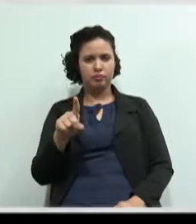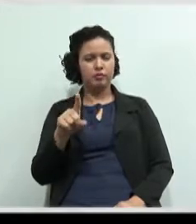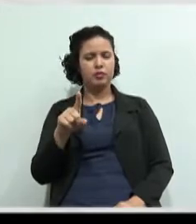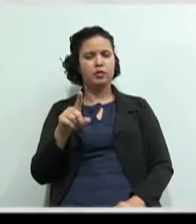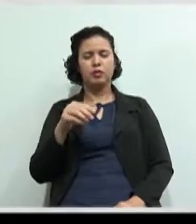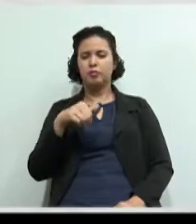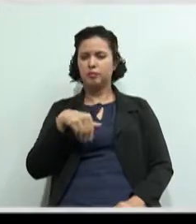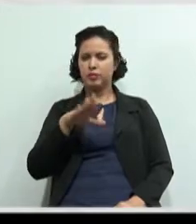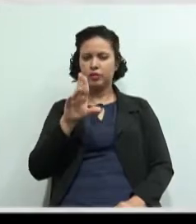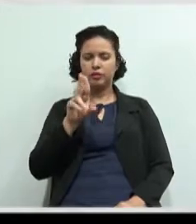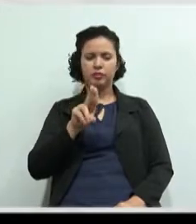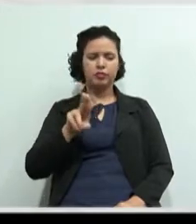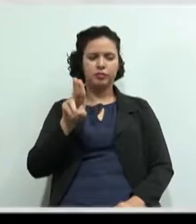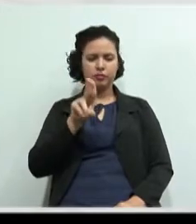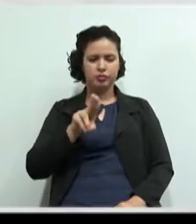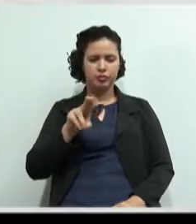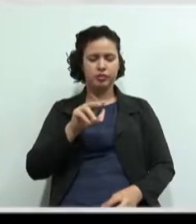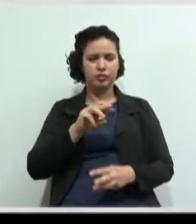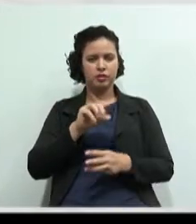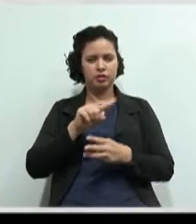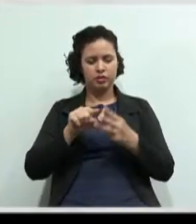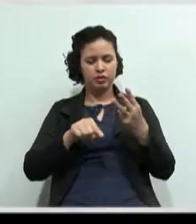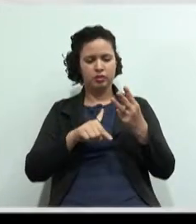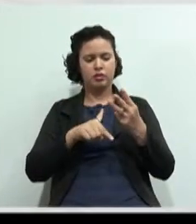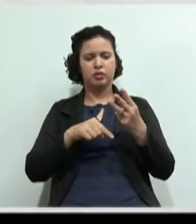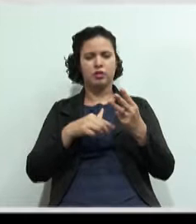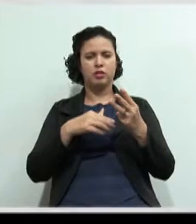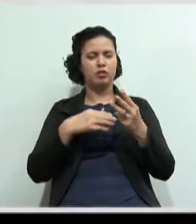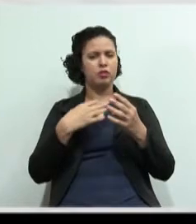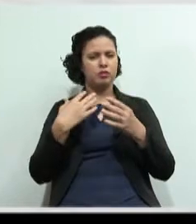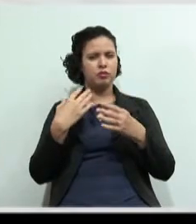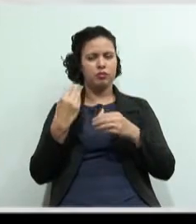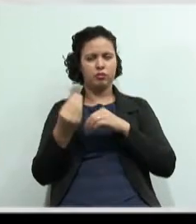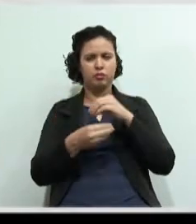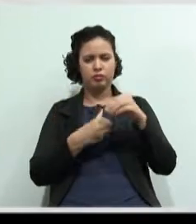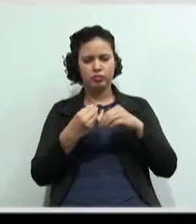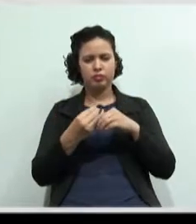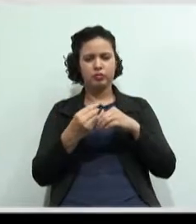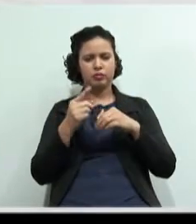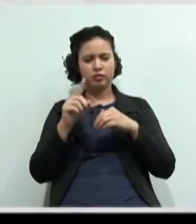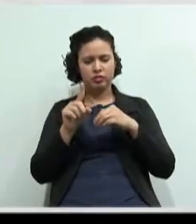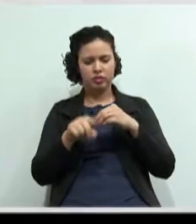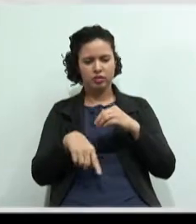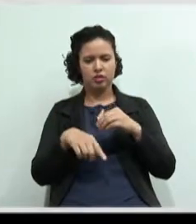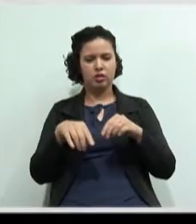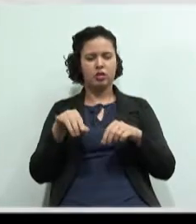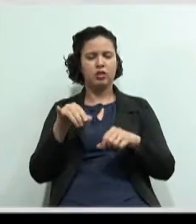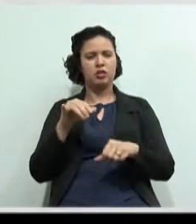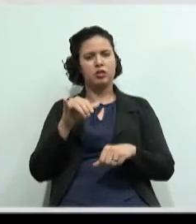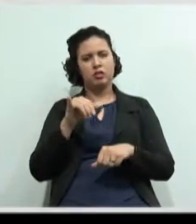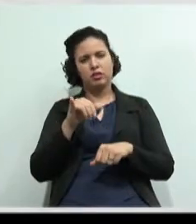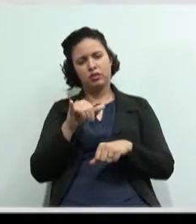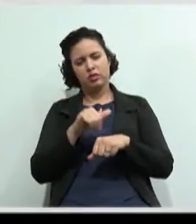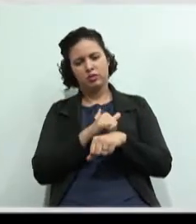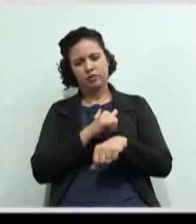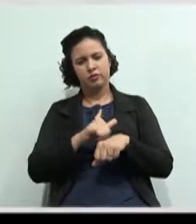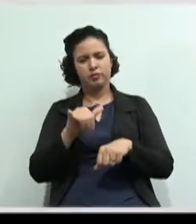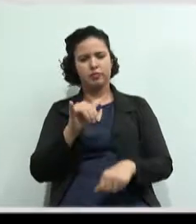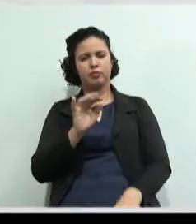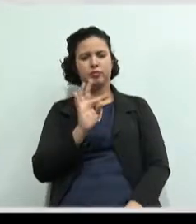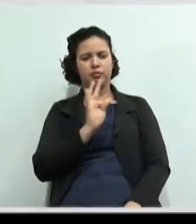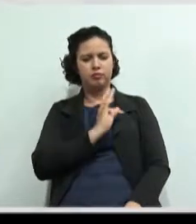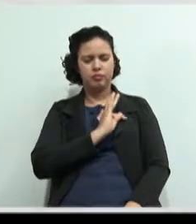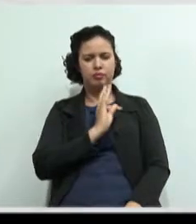as 3 se confundem, como foi falado, tá? Ela caracteriza-se pela utilização de técnicas de caráter matemático